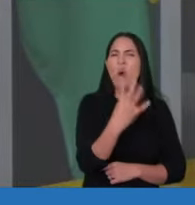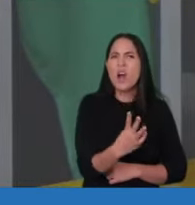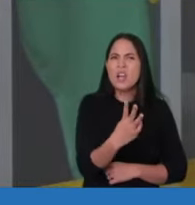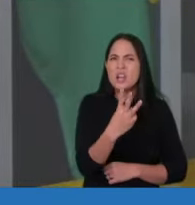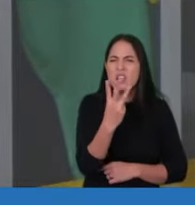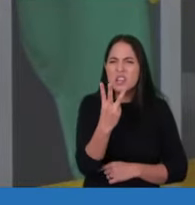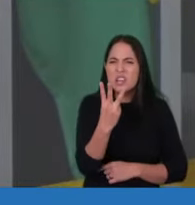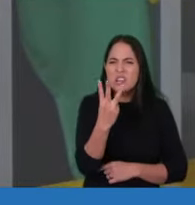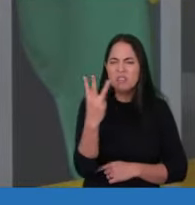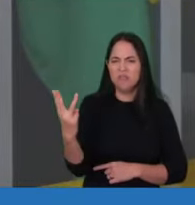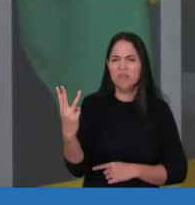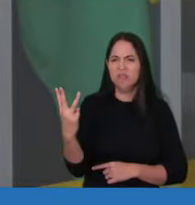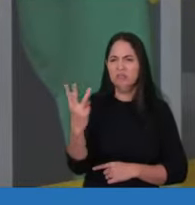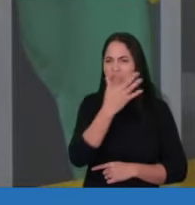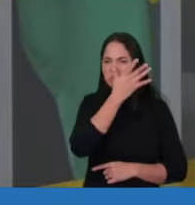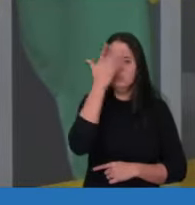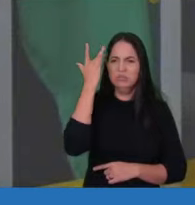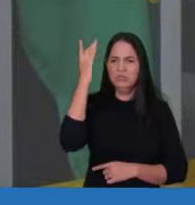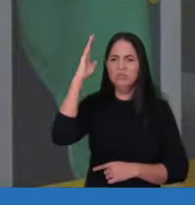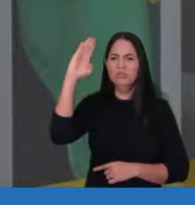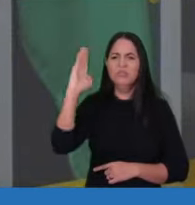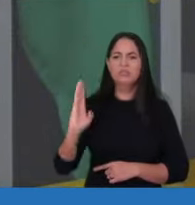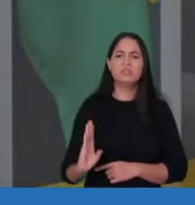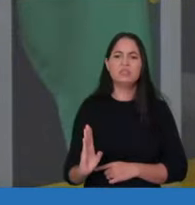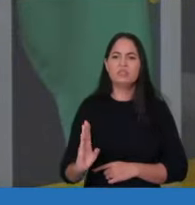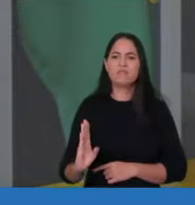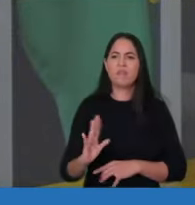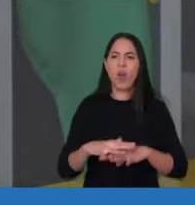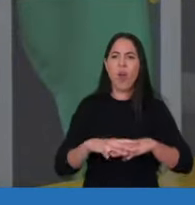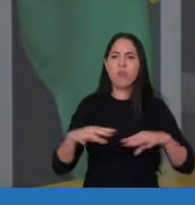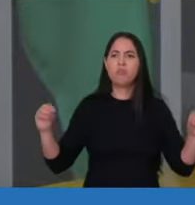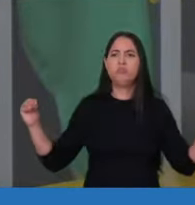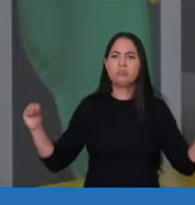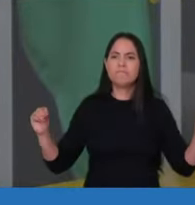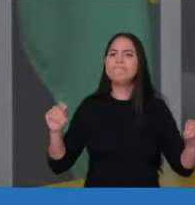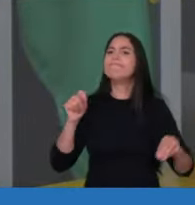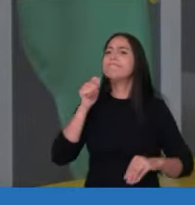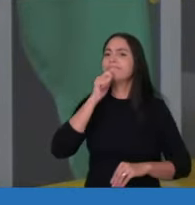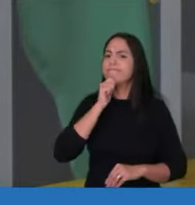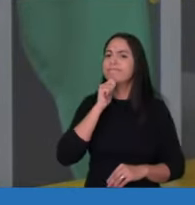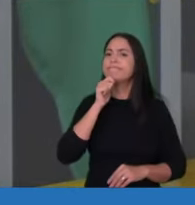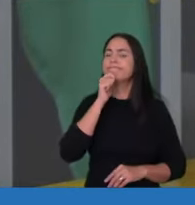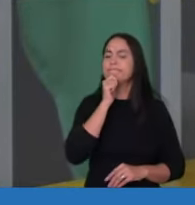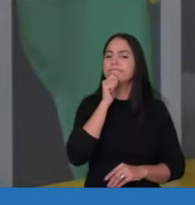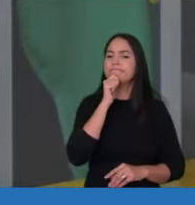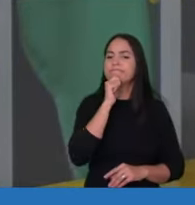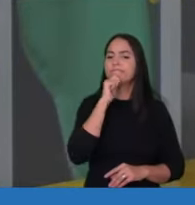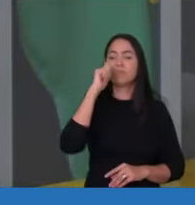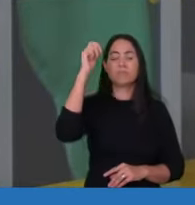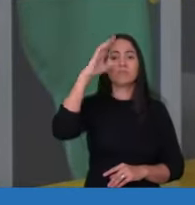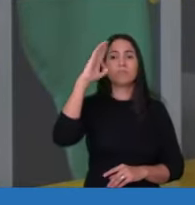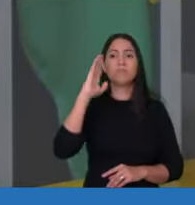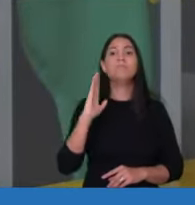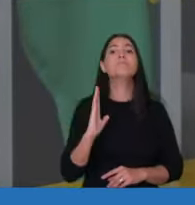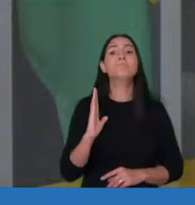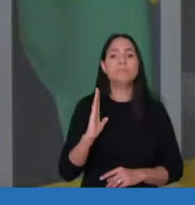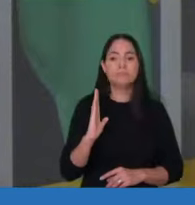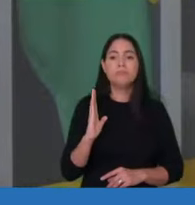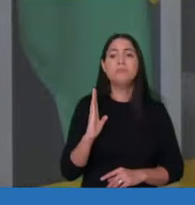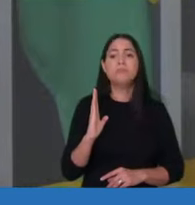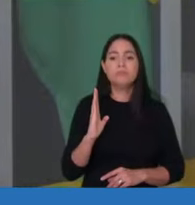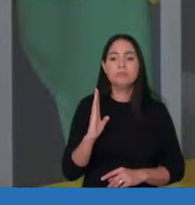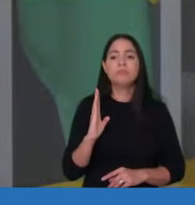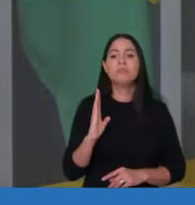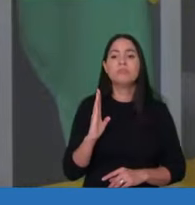433 brasileiros e brasileiras desaparecidos. O Estado brasileiro deve